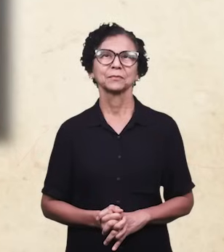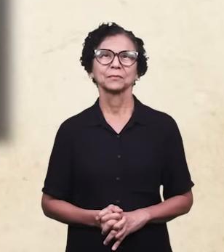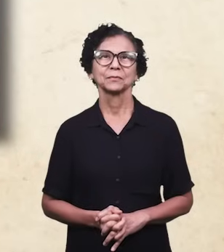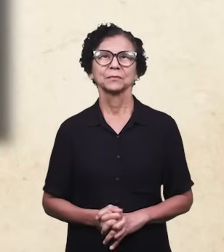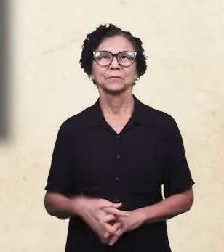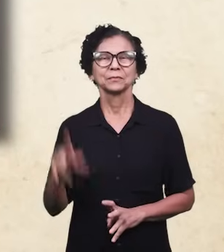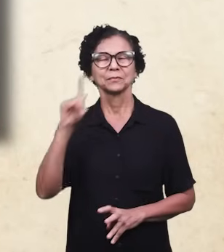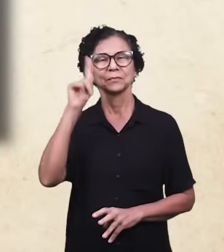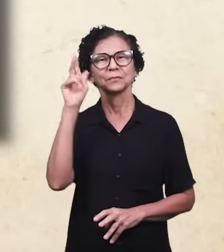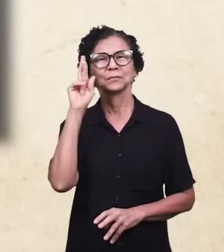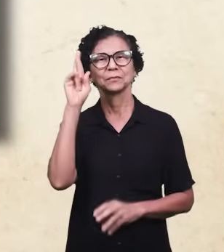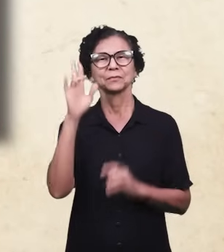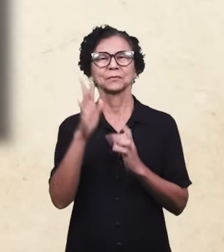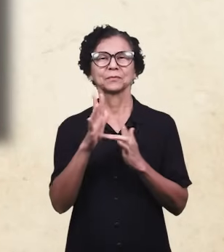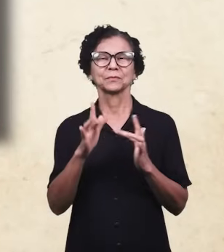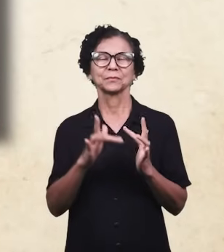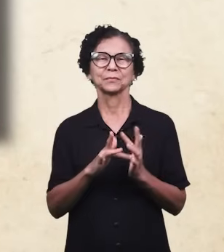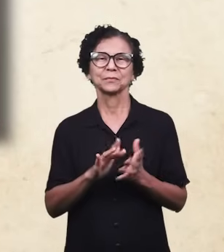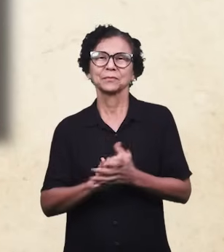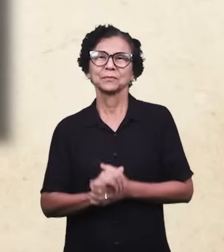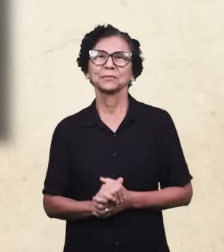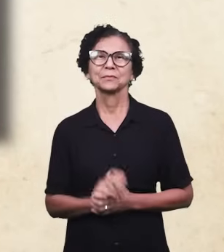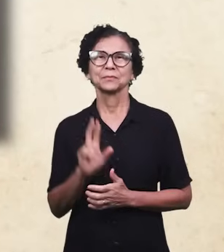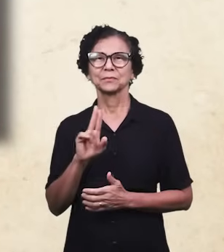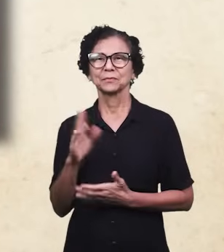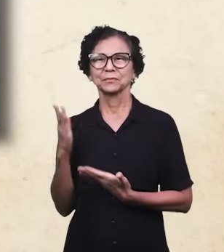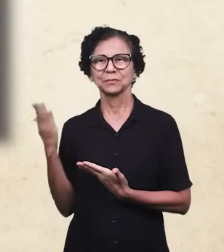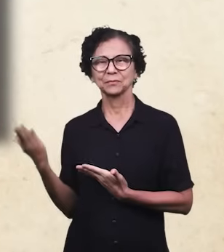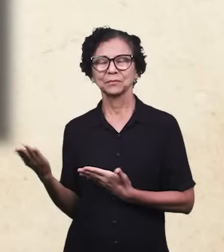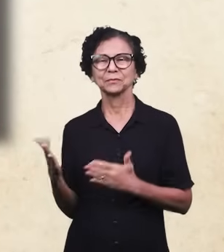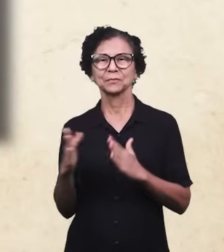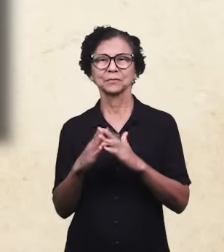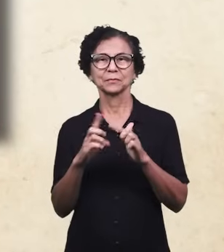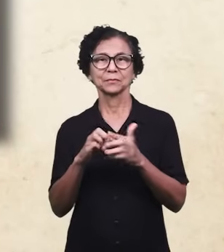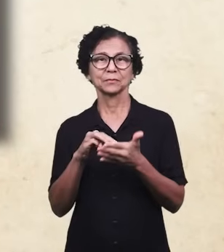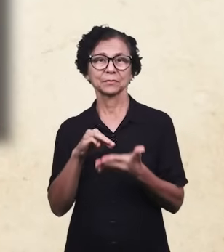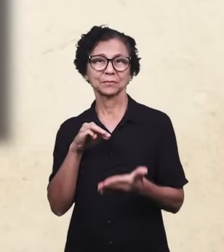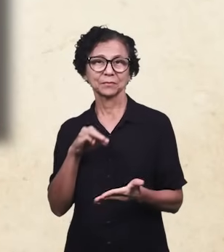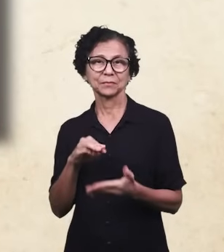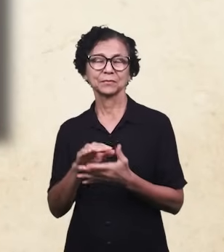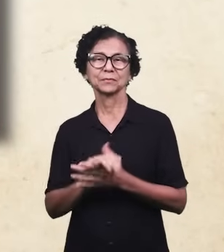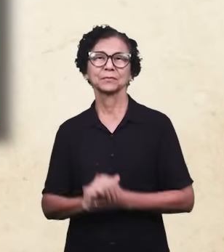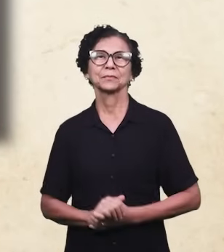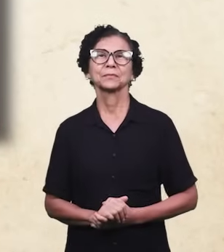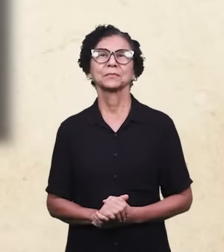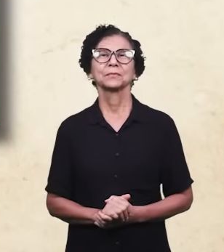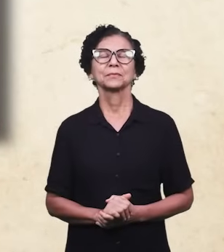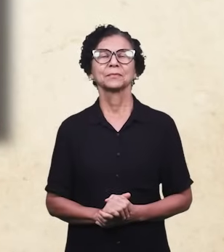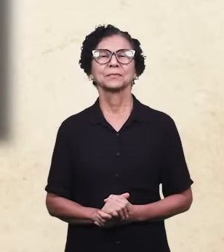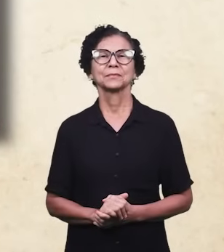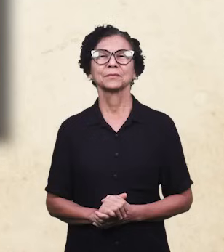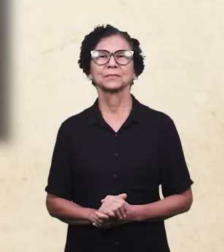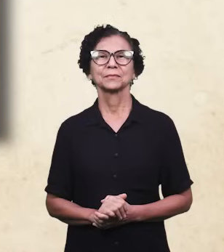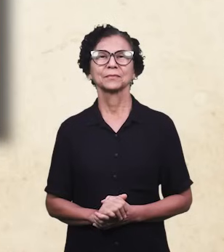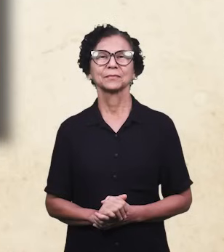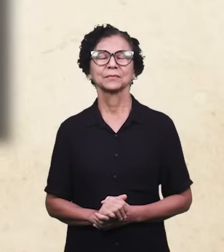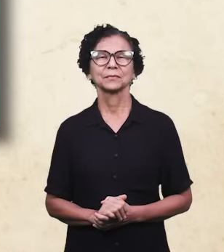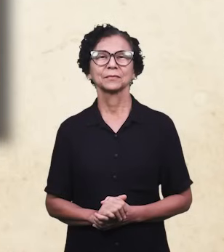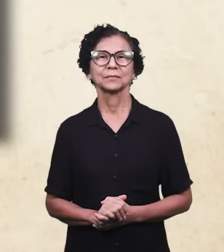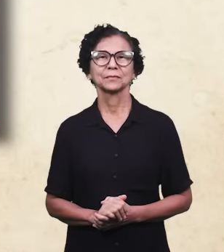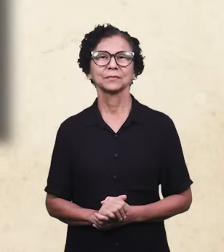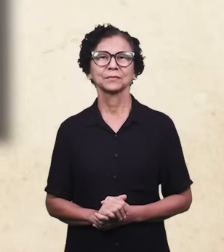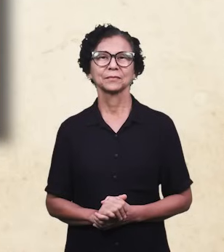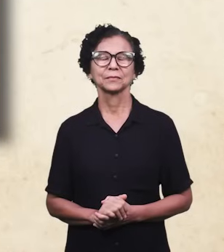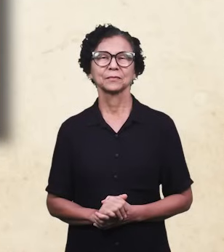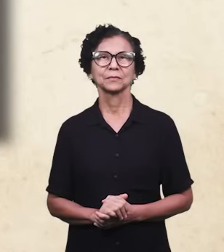A paz do Senhor Jesus, irmãos. Meu nome é Esther. Eu sou da Igreja Cristã Maranata de Novo Horizonte 4, na Serra, no Espírito Santo. E eu vou